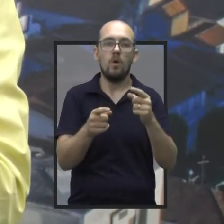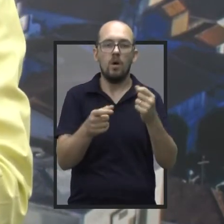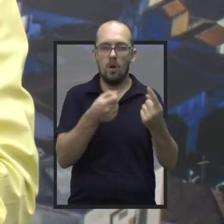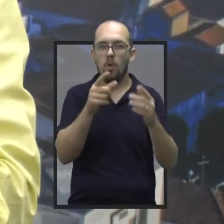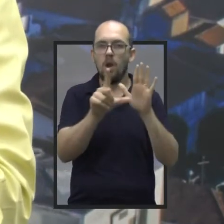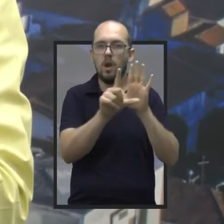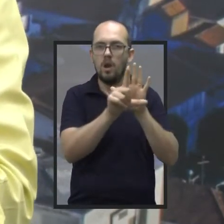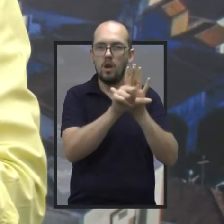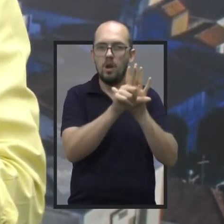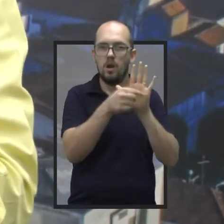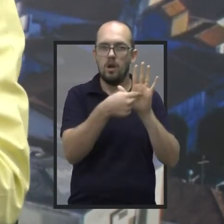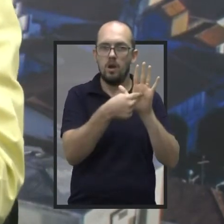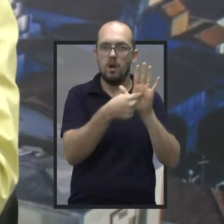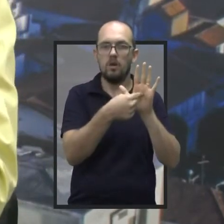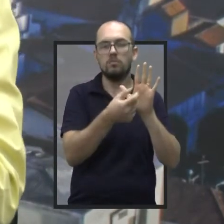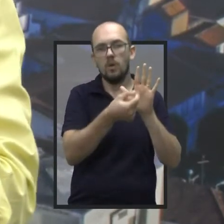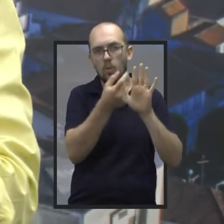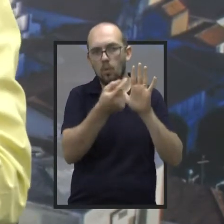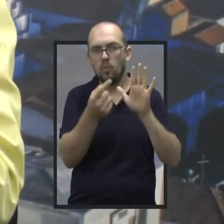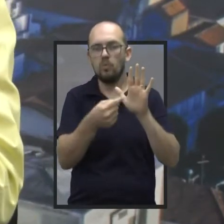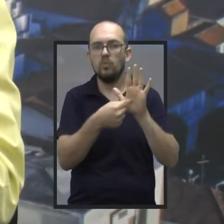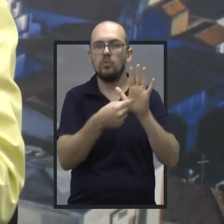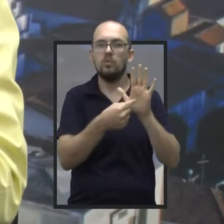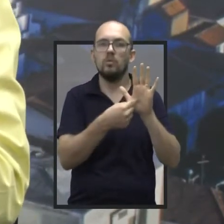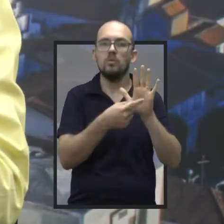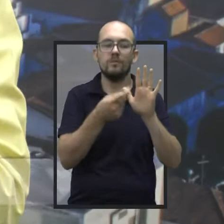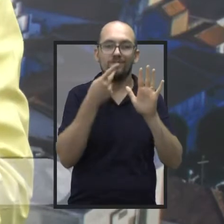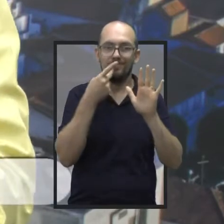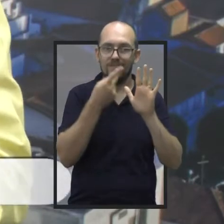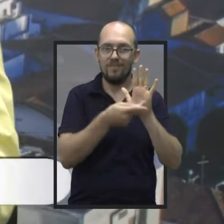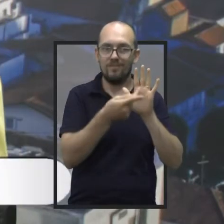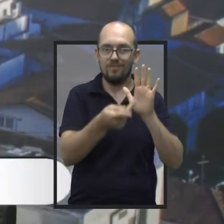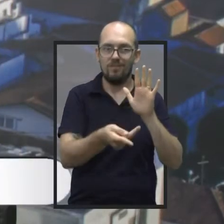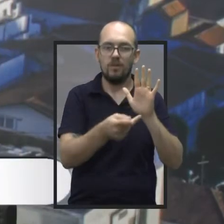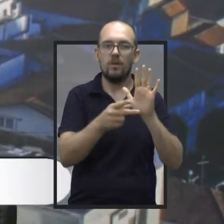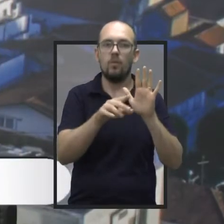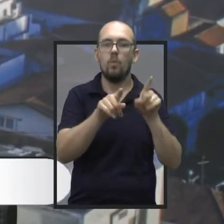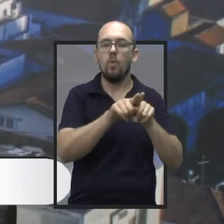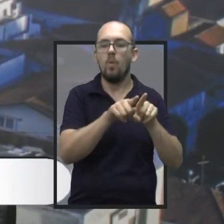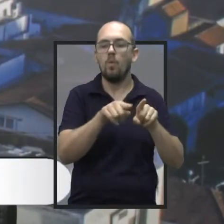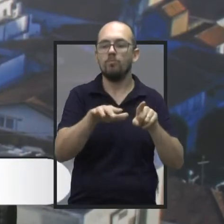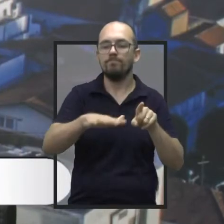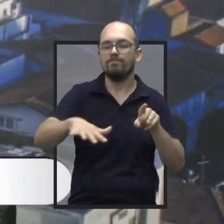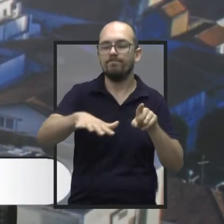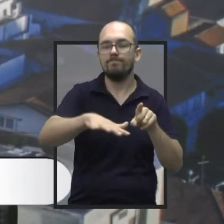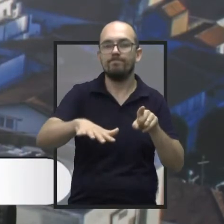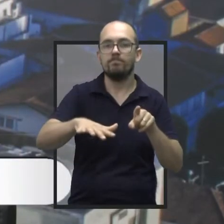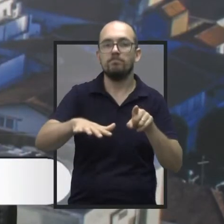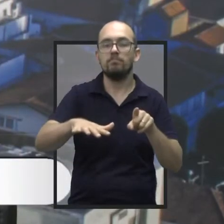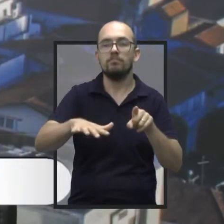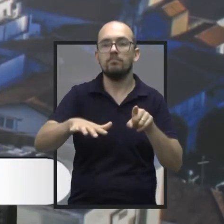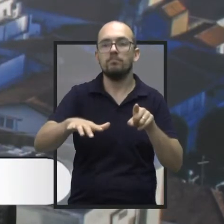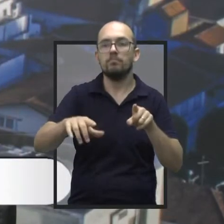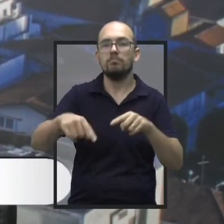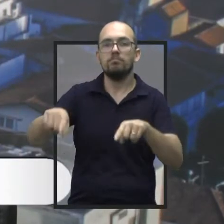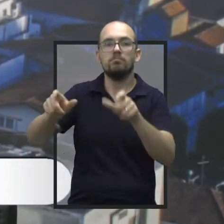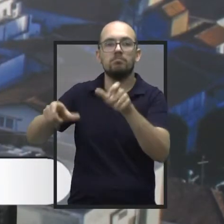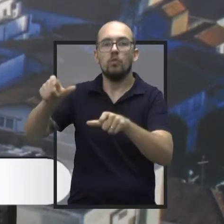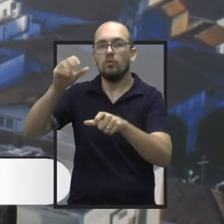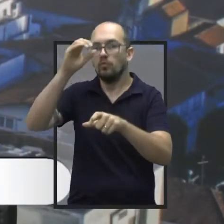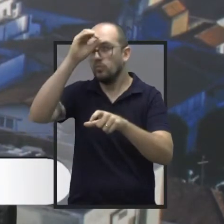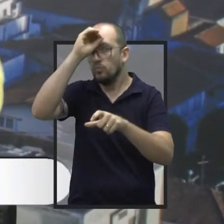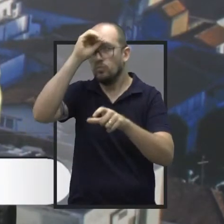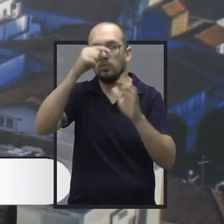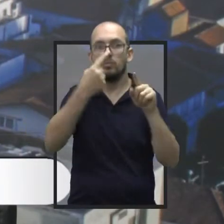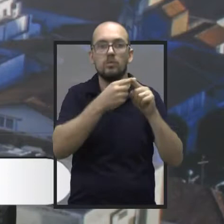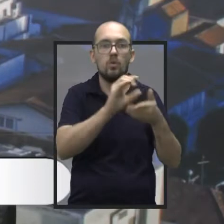leis também que prevêem certas situações em que o cidadão comum não sabe, não tem condição de saber e não é obrigado a